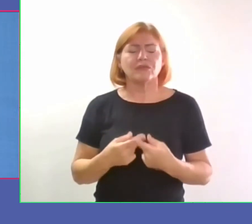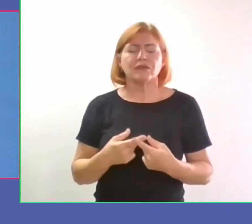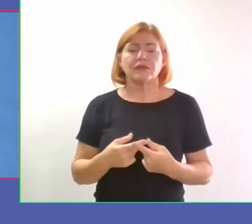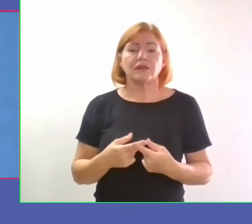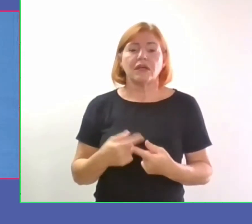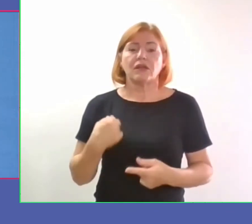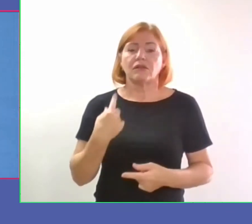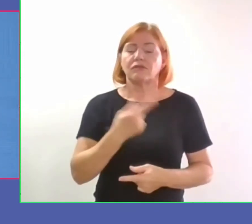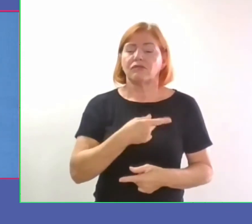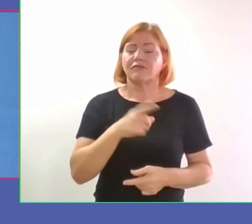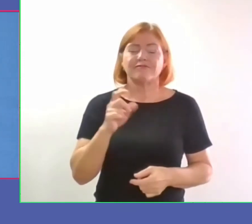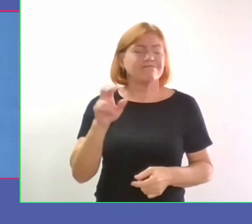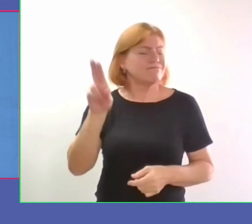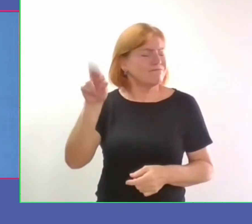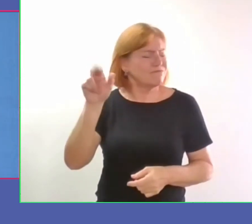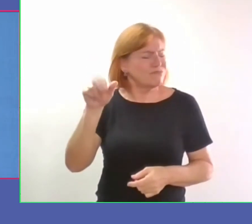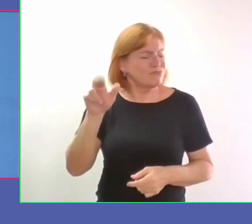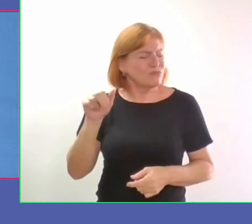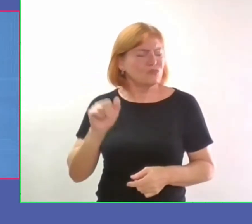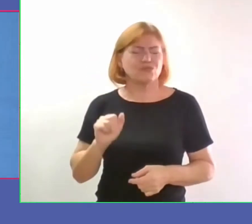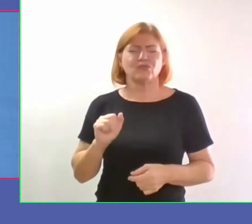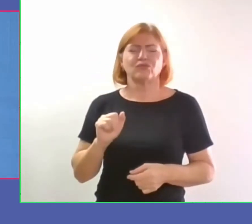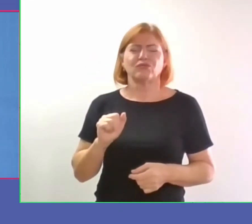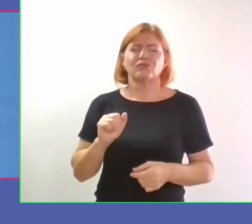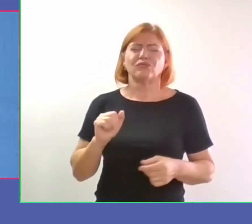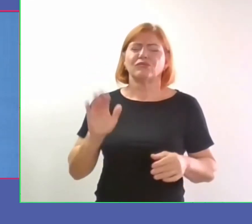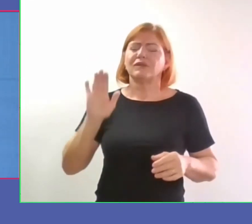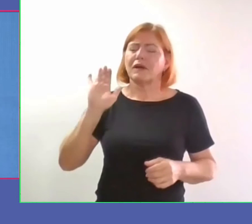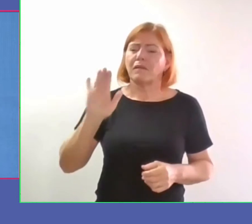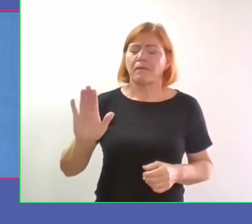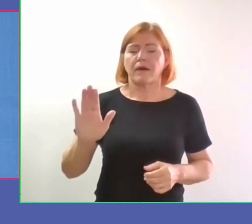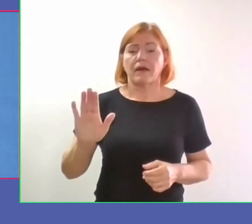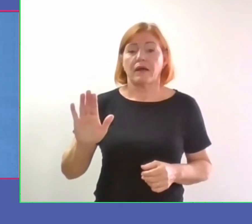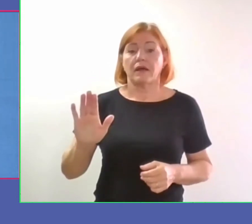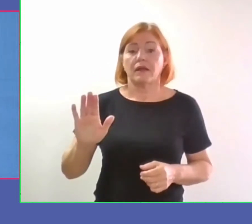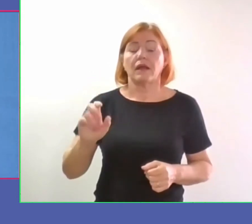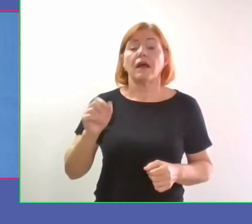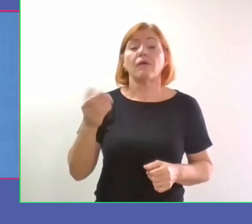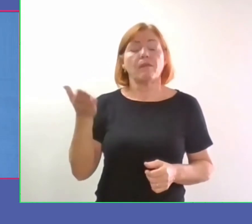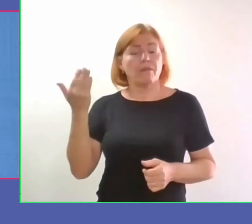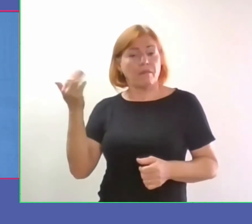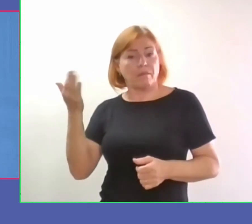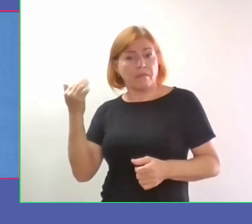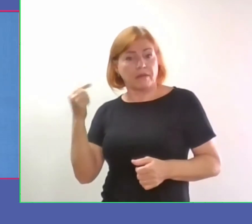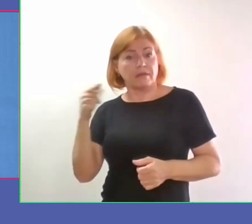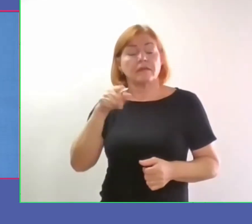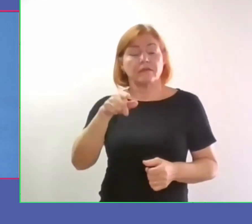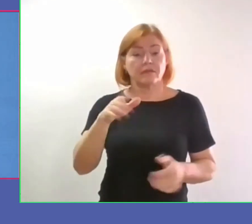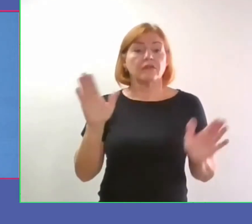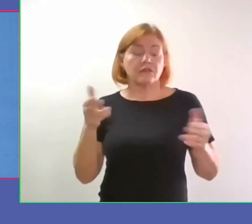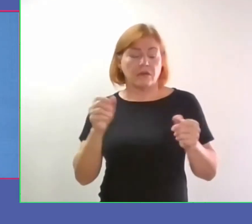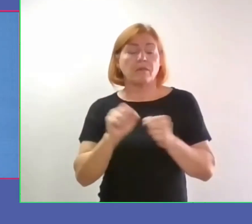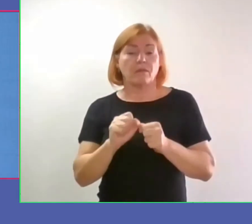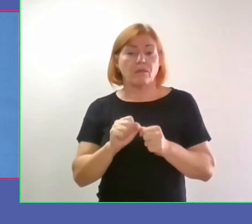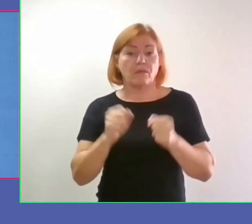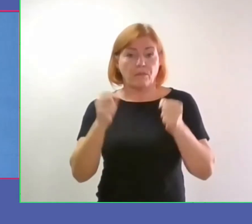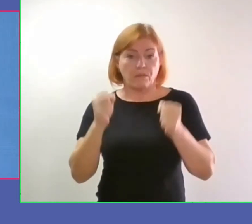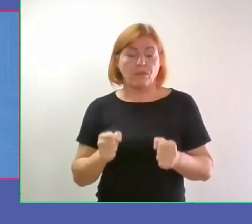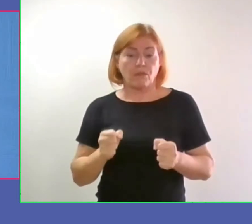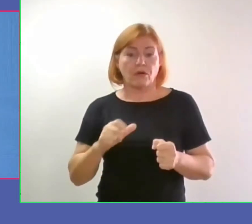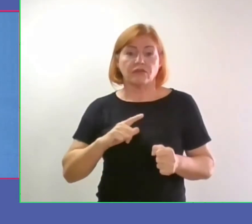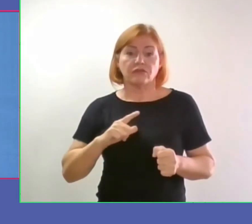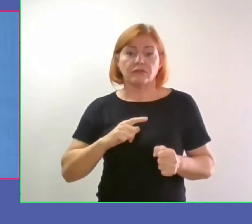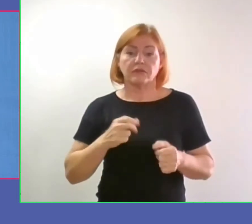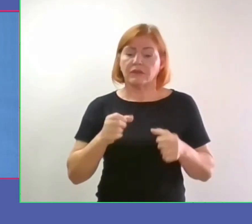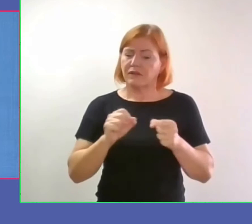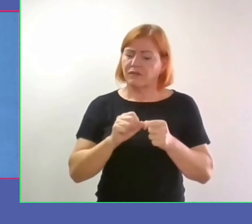Mesmo tendo feito grandes coisas para Deus, sendo usado por Deus como canais, como nesses 4, 5 anos, nós temos